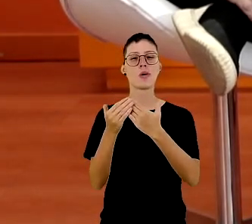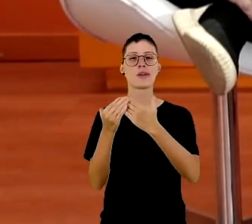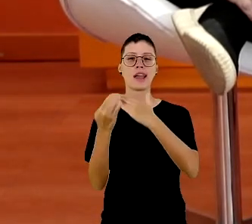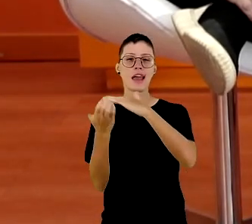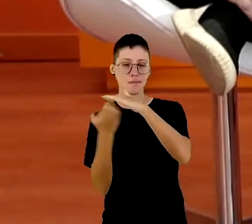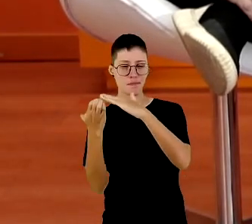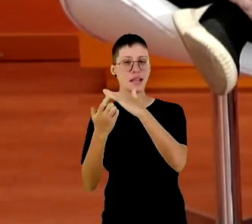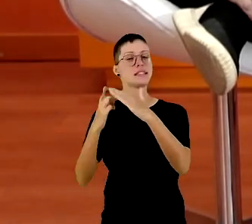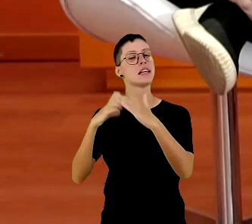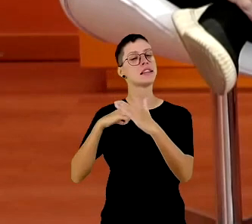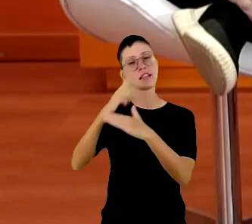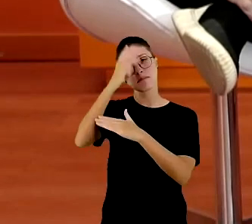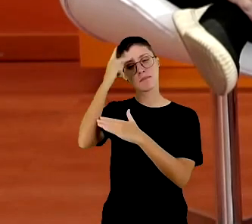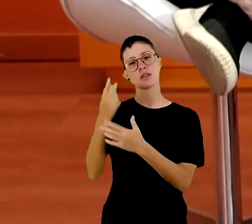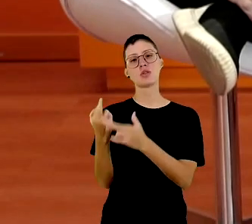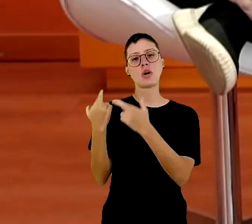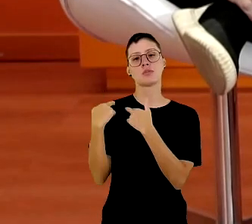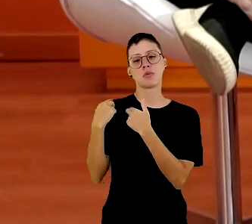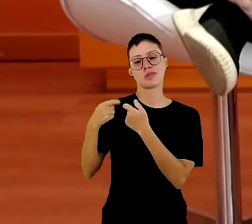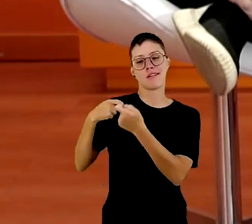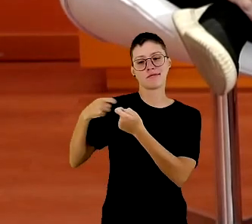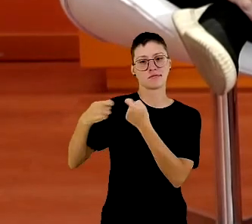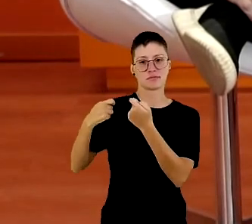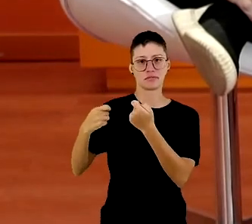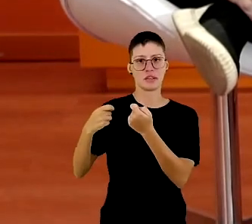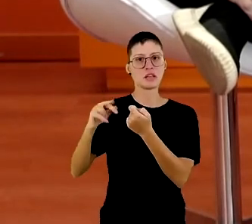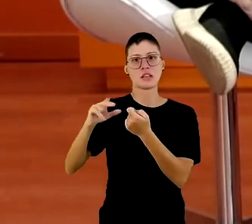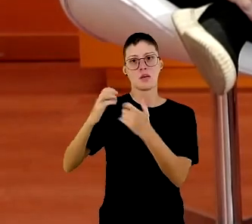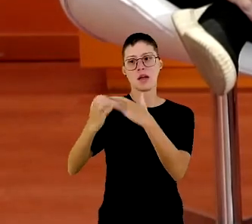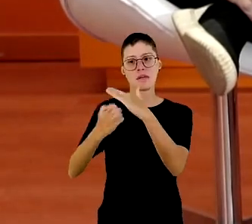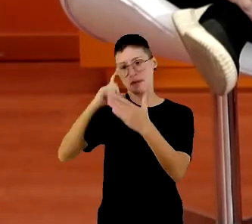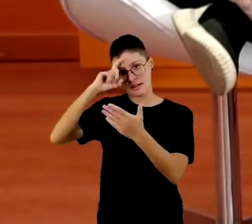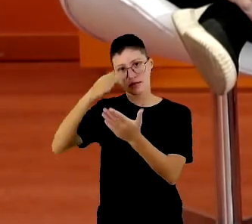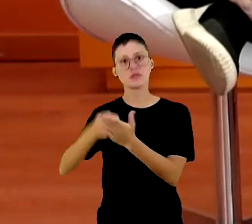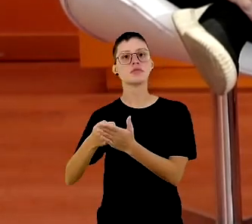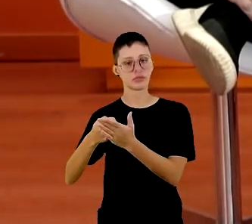CNPJ toma decisão ou vai para a cadeia. O CPF vai.